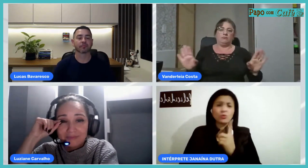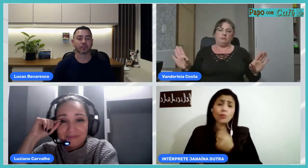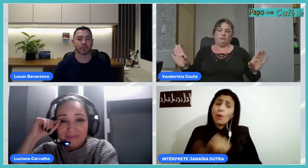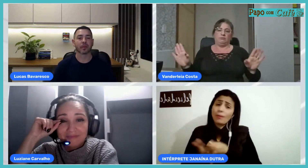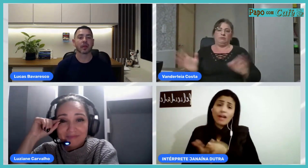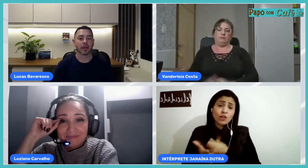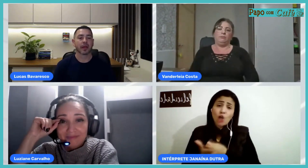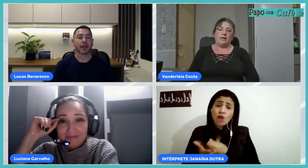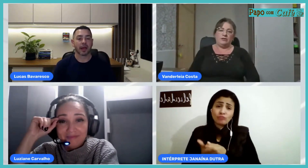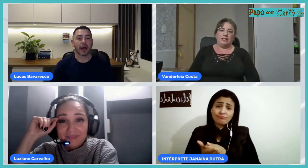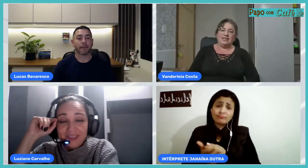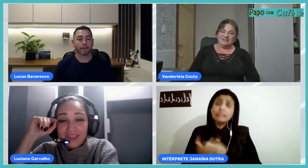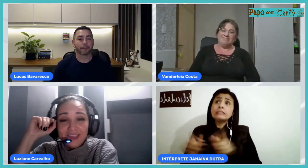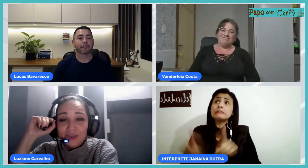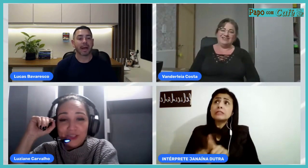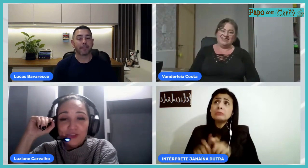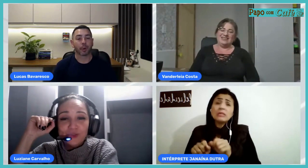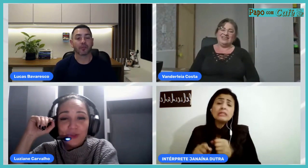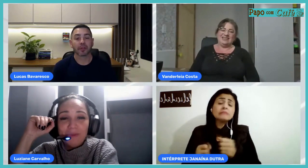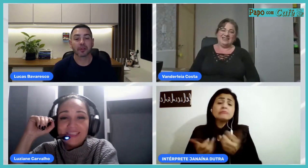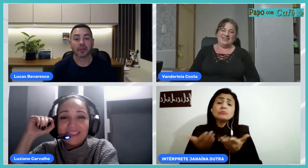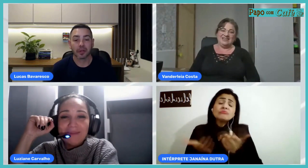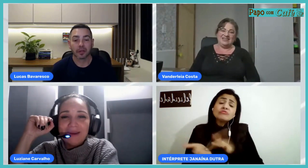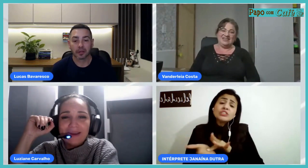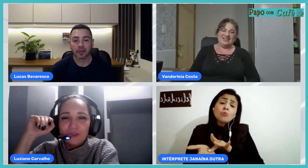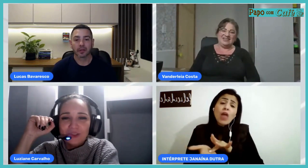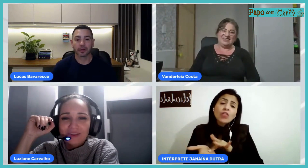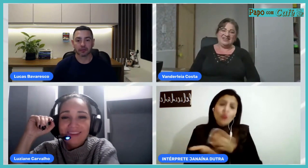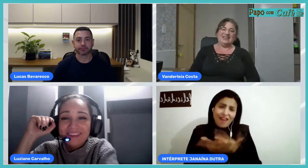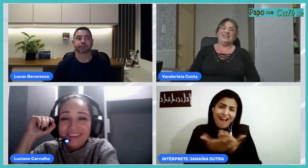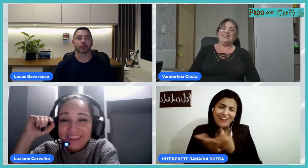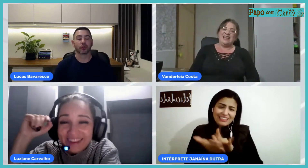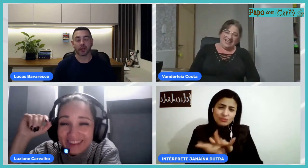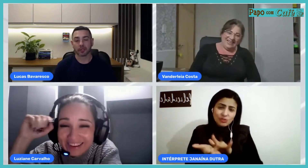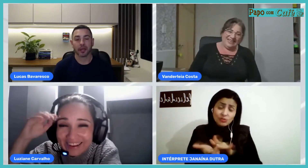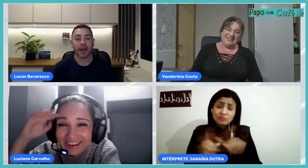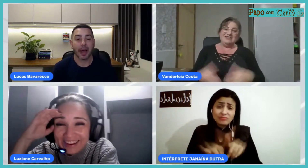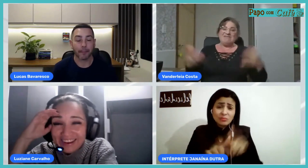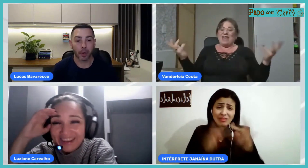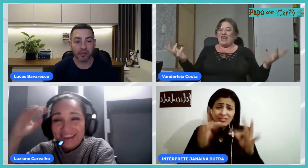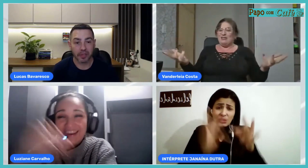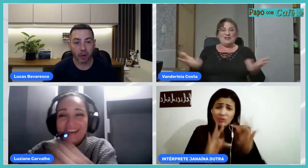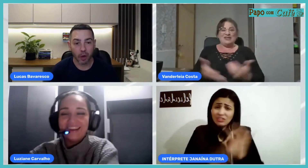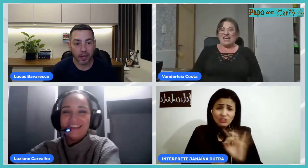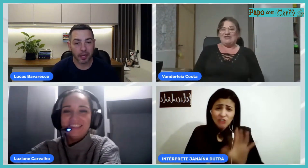teórica. Parou ali. Rio Grande do Sul é um país à parte, né? Sim, ó.